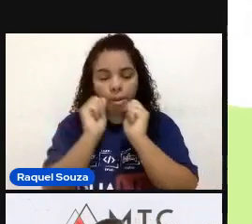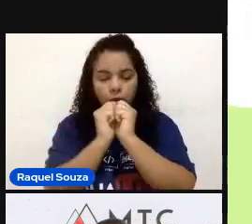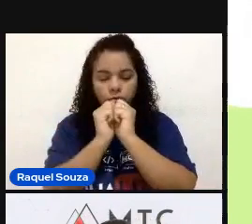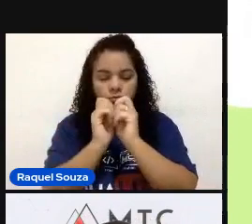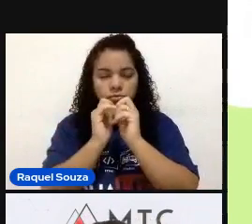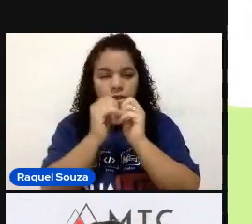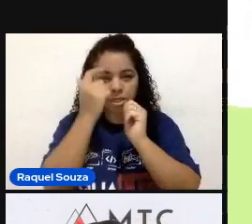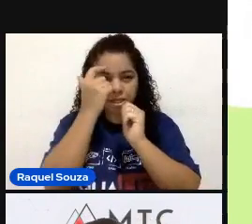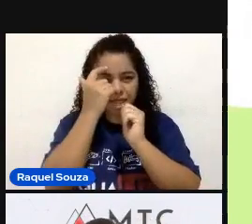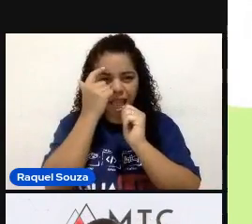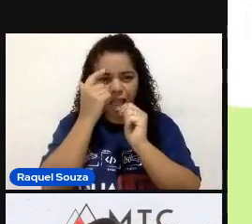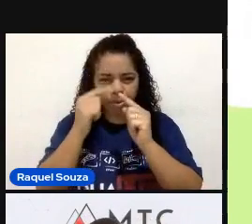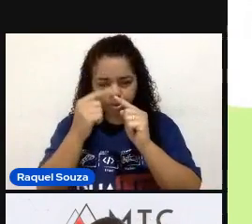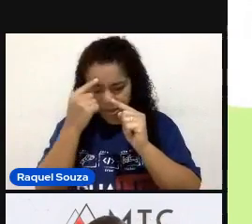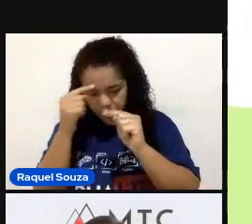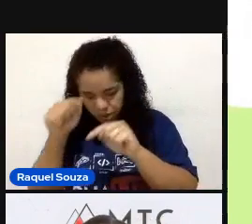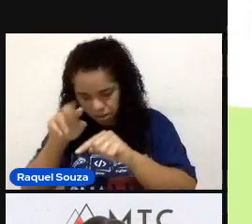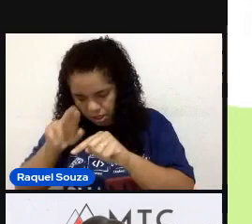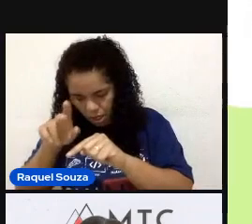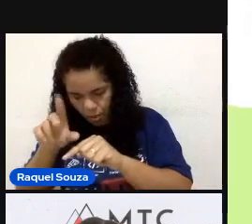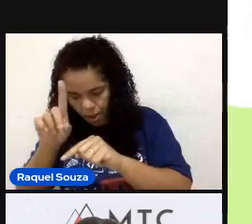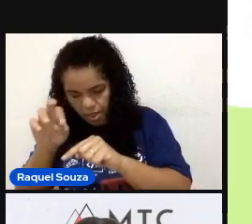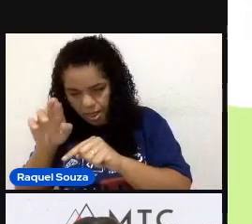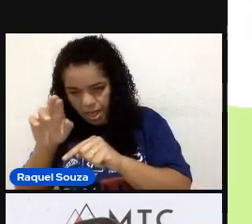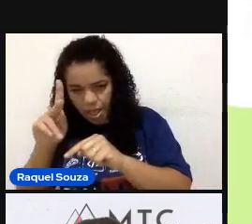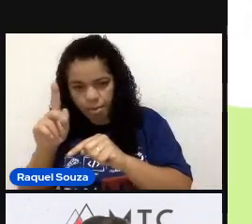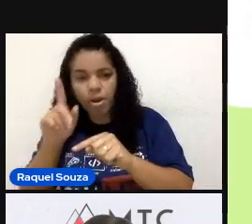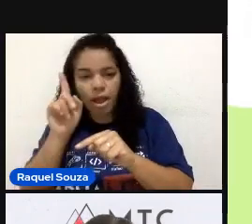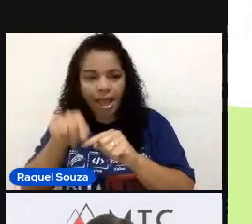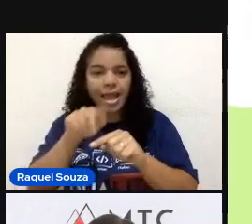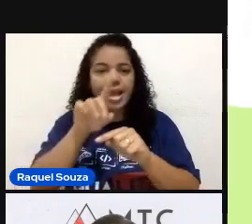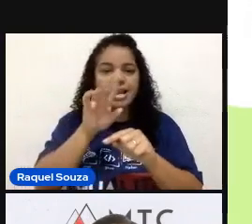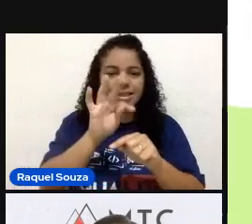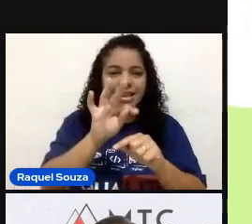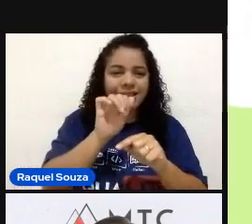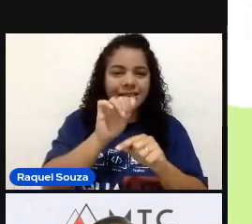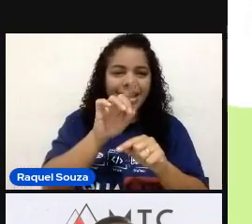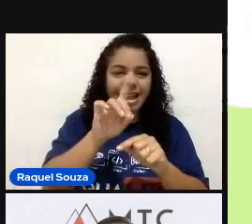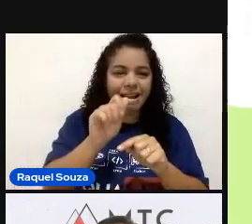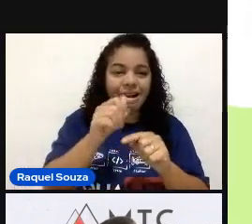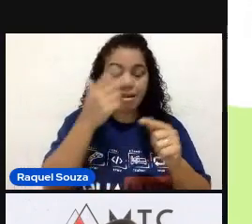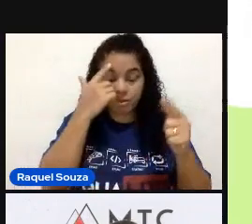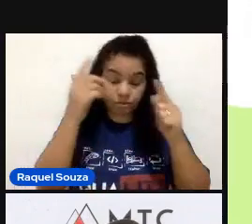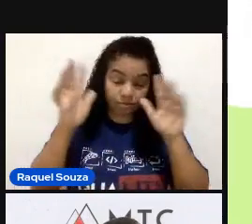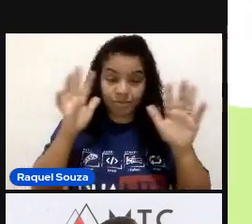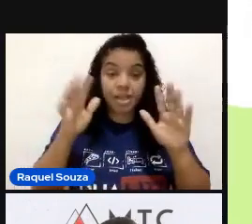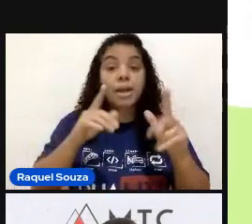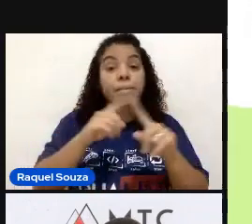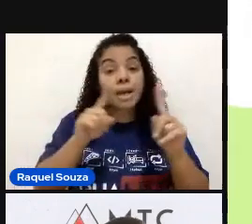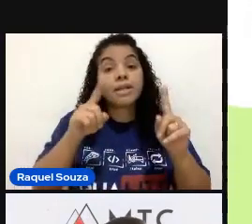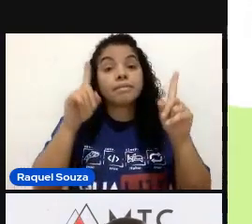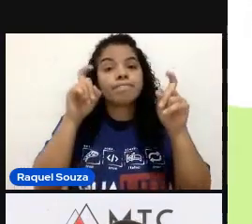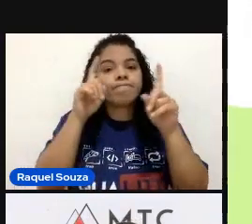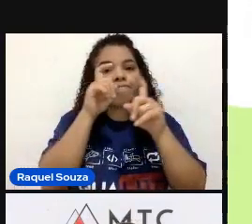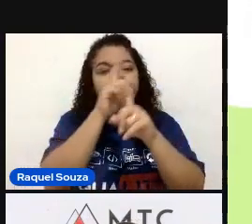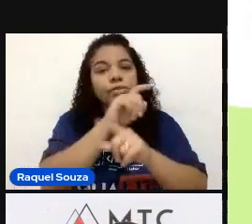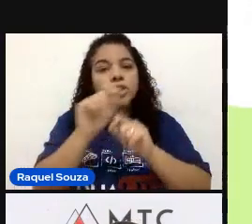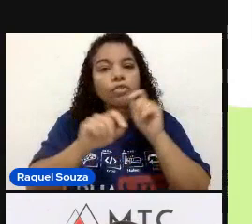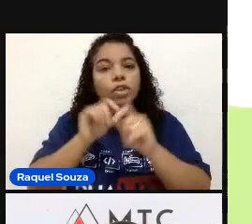distinguir. Isso não é Débora, isso é o TDAH. Mas foi difícil deixar de